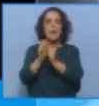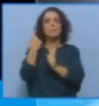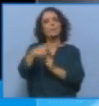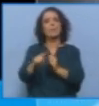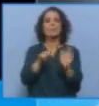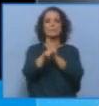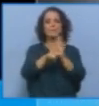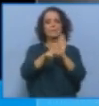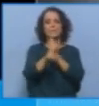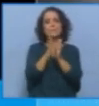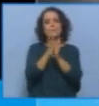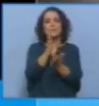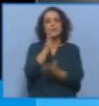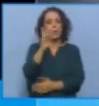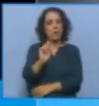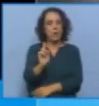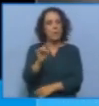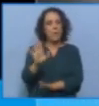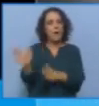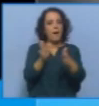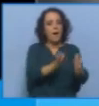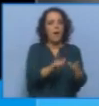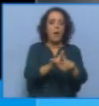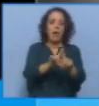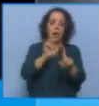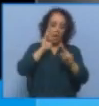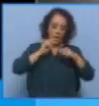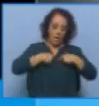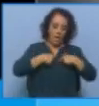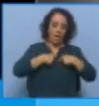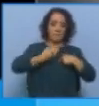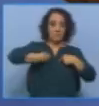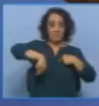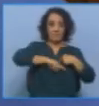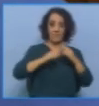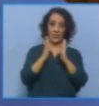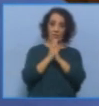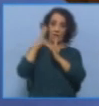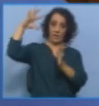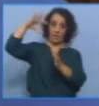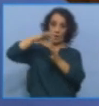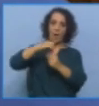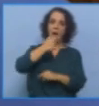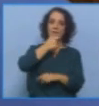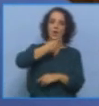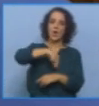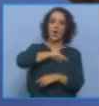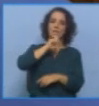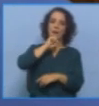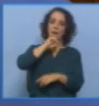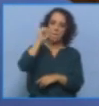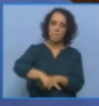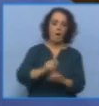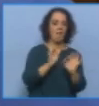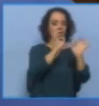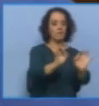missa, com tudo o que isso é importante, mas que seja esse a percebermos que só servimos a Deus quando somos capazes de servir o outro,